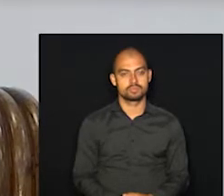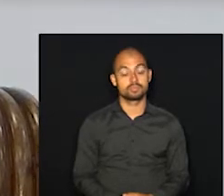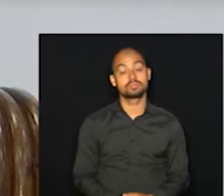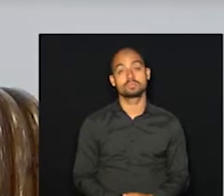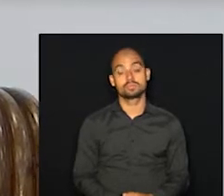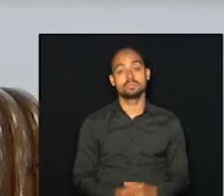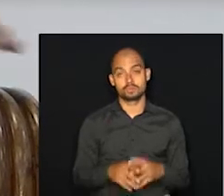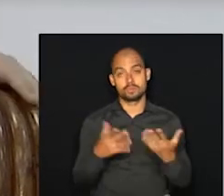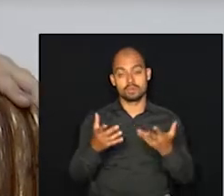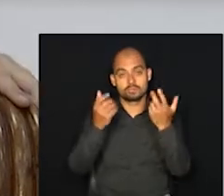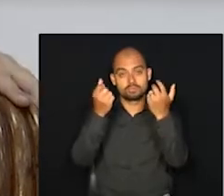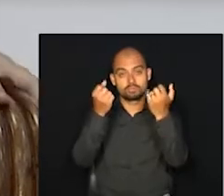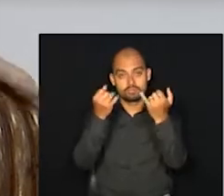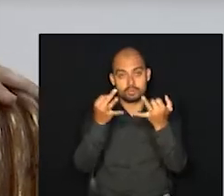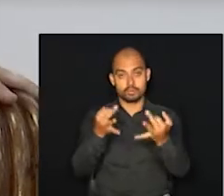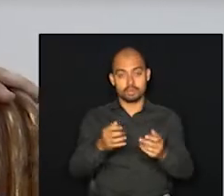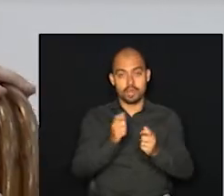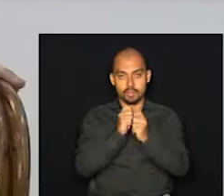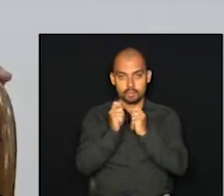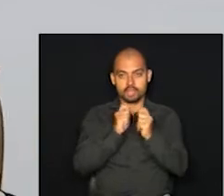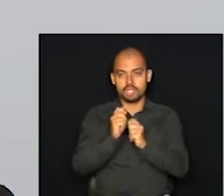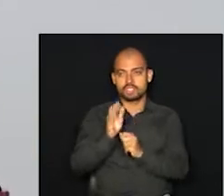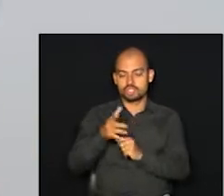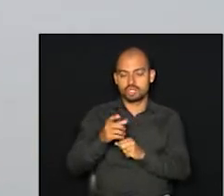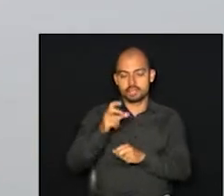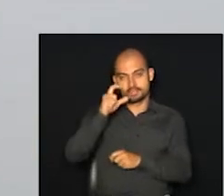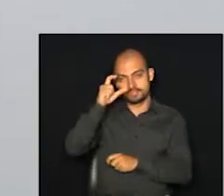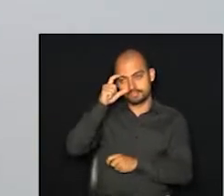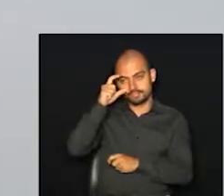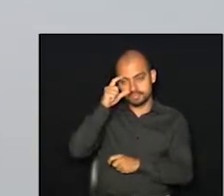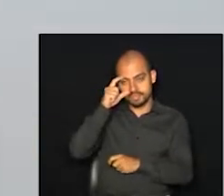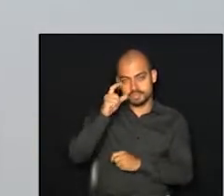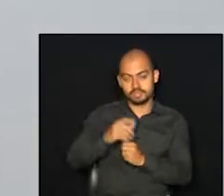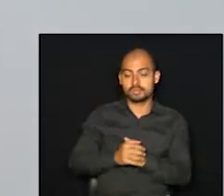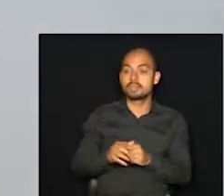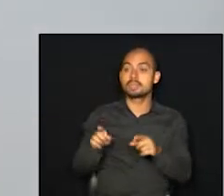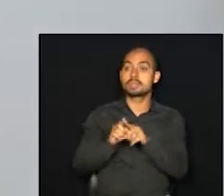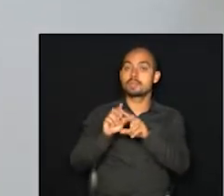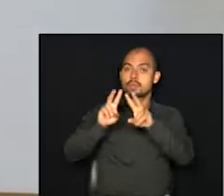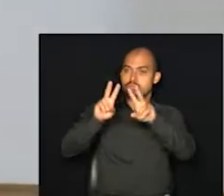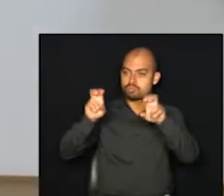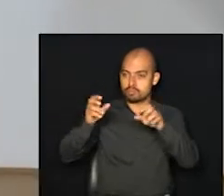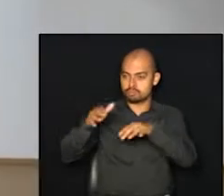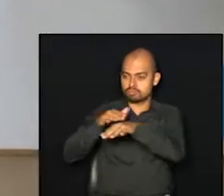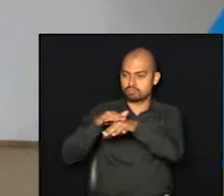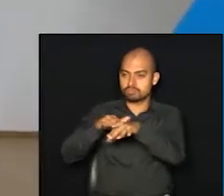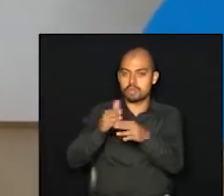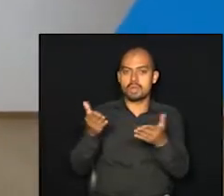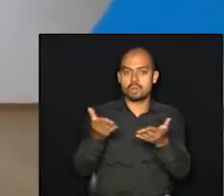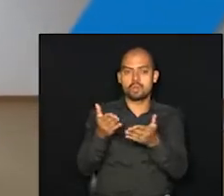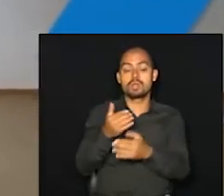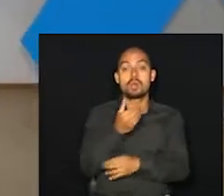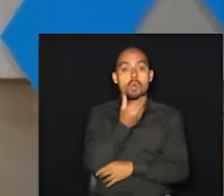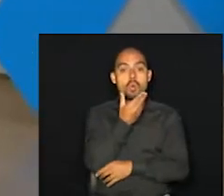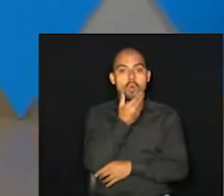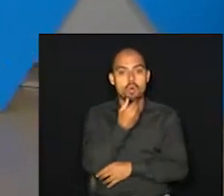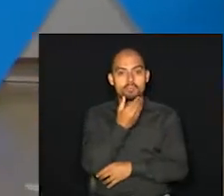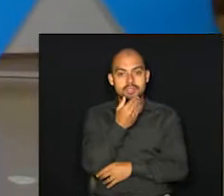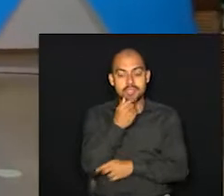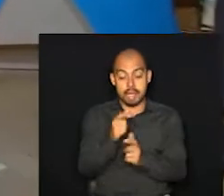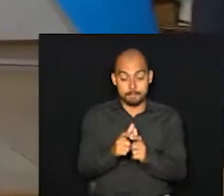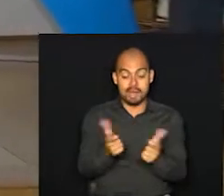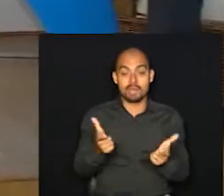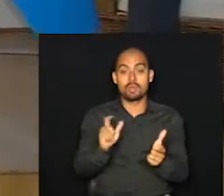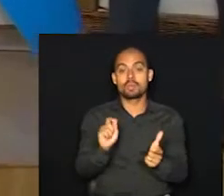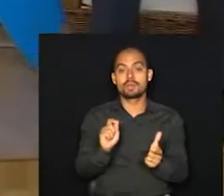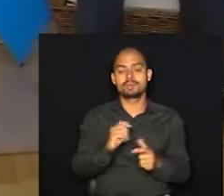Pois é, foi dito aí na reportagem, doutor, do Michel, e é até um assunto que eu quero também conversar com o senhor. Muitos homens ainda têm